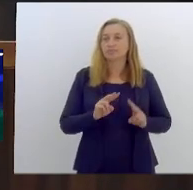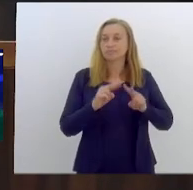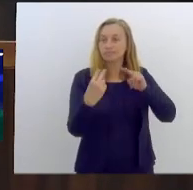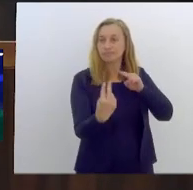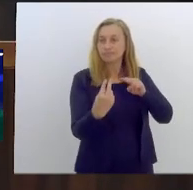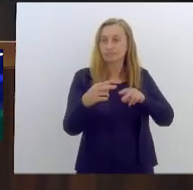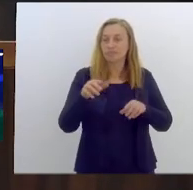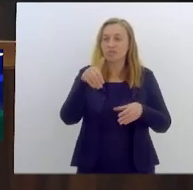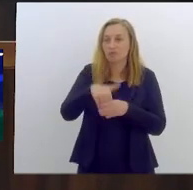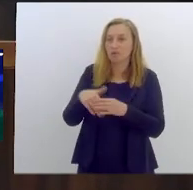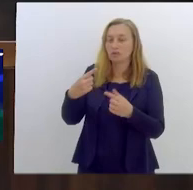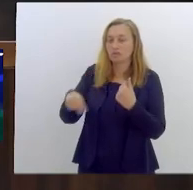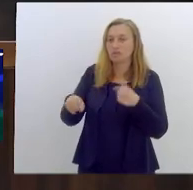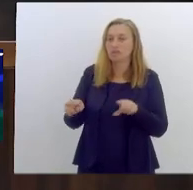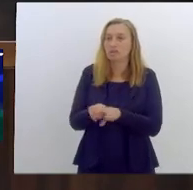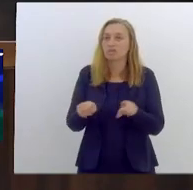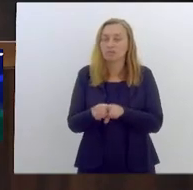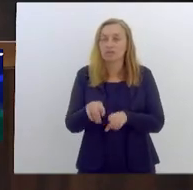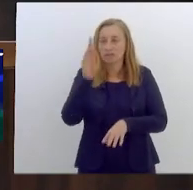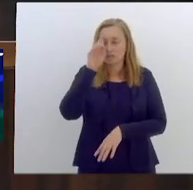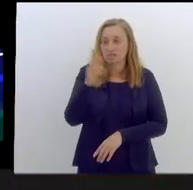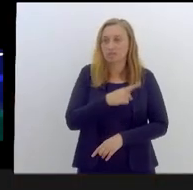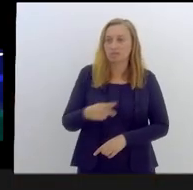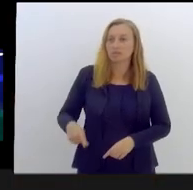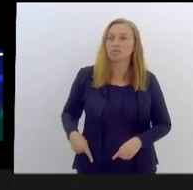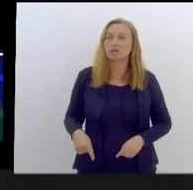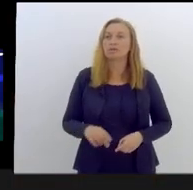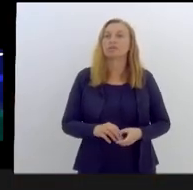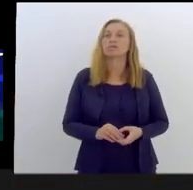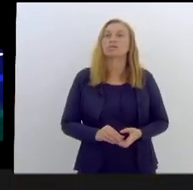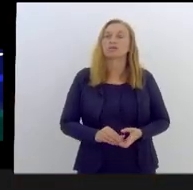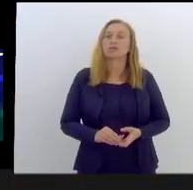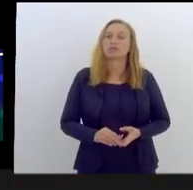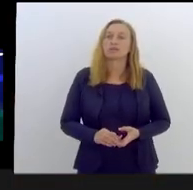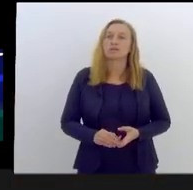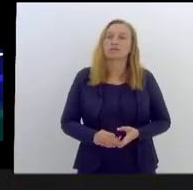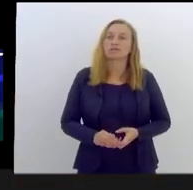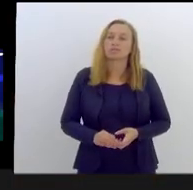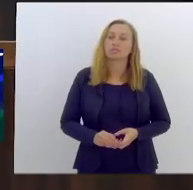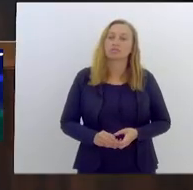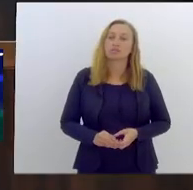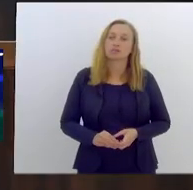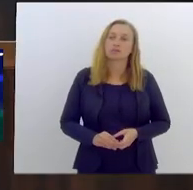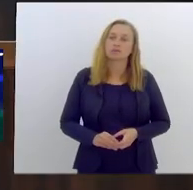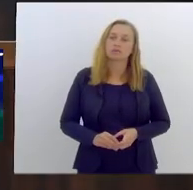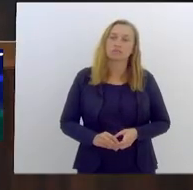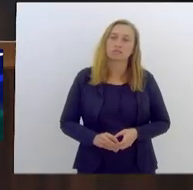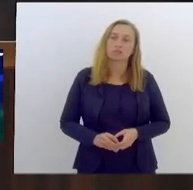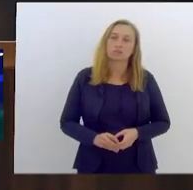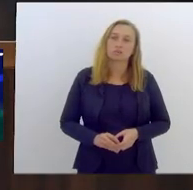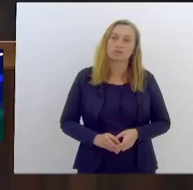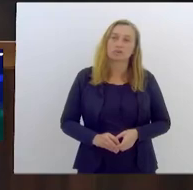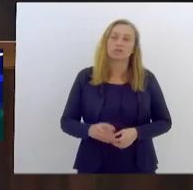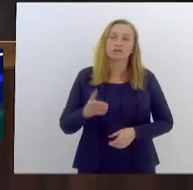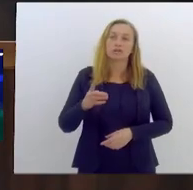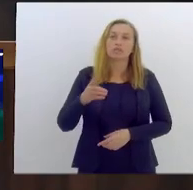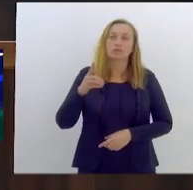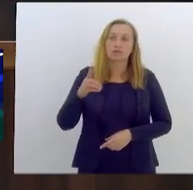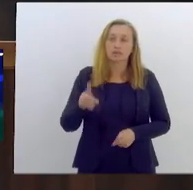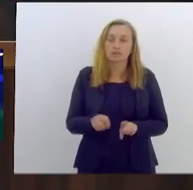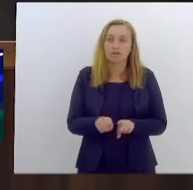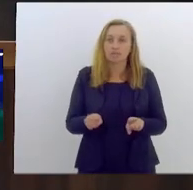voto contrário também, presidente. Deputado Coronel Salema também, voto contrário. Marcelo Cabeleireiro também